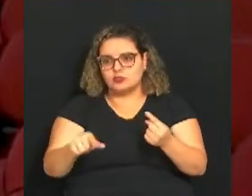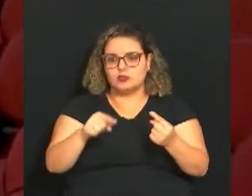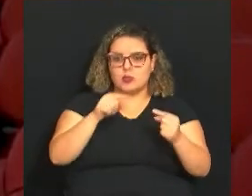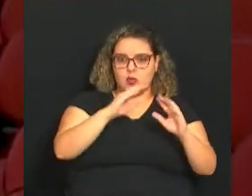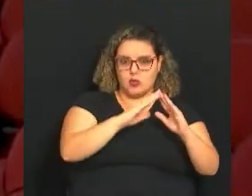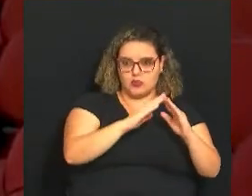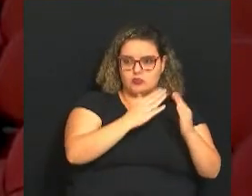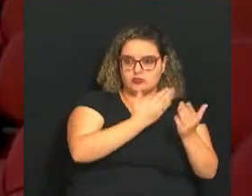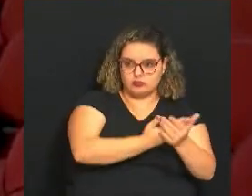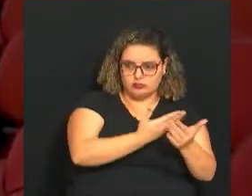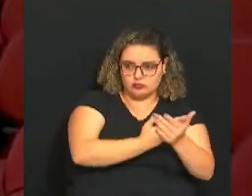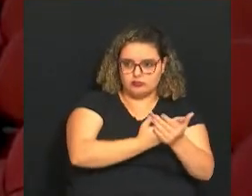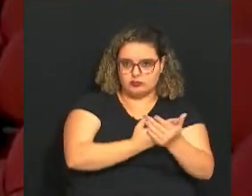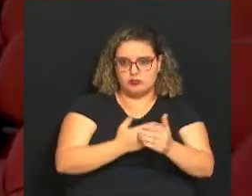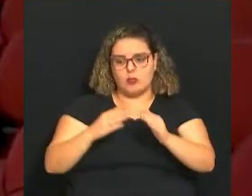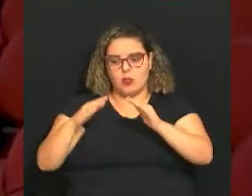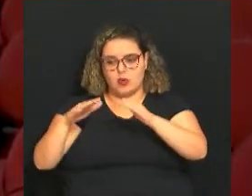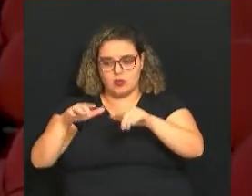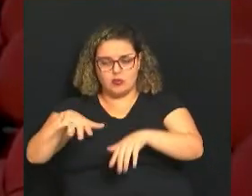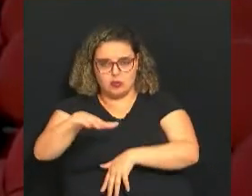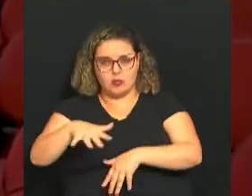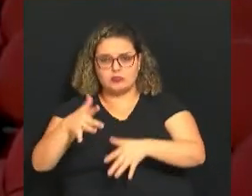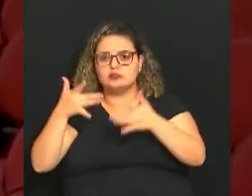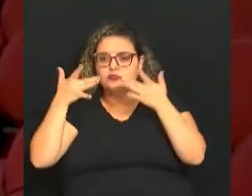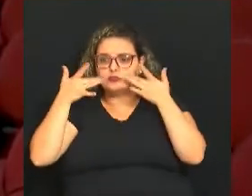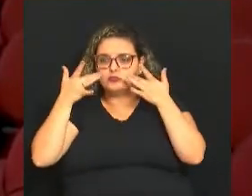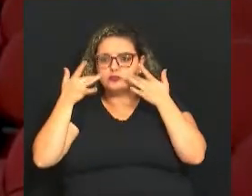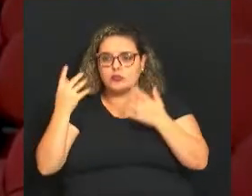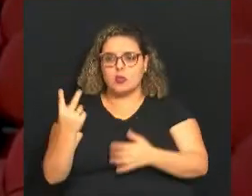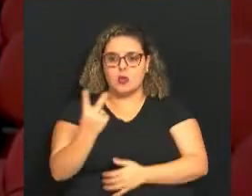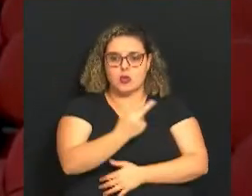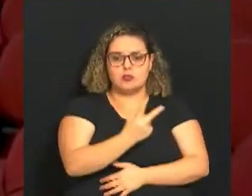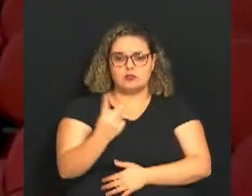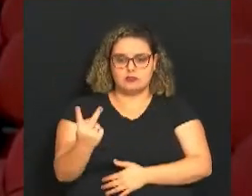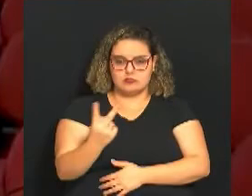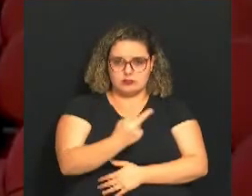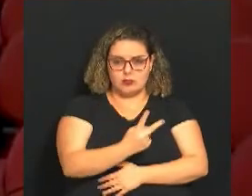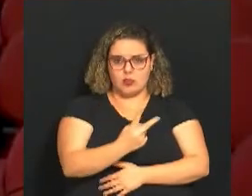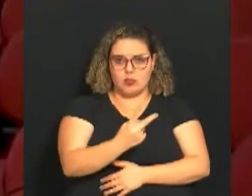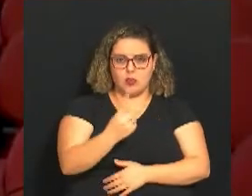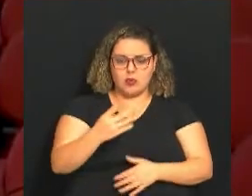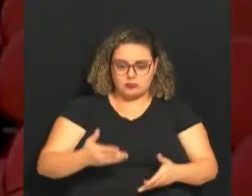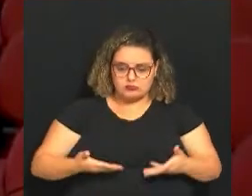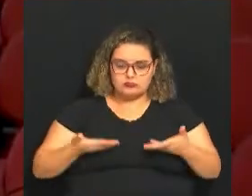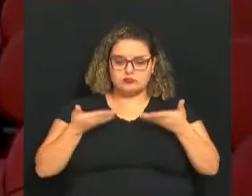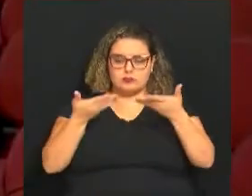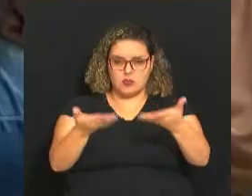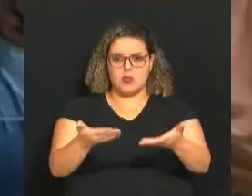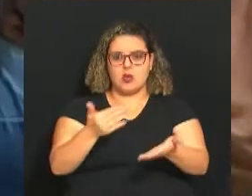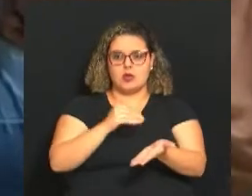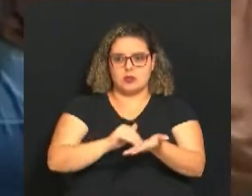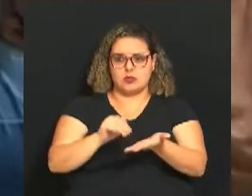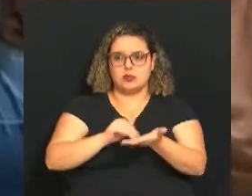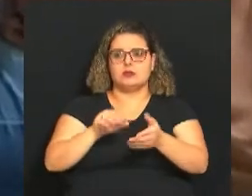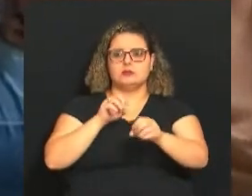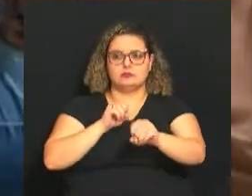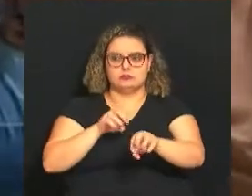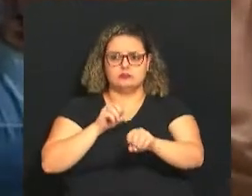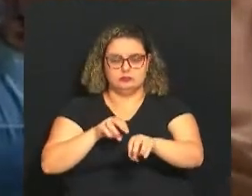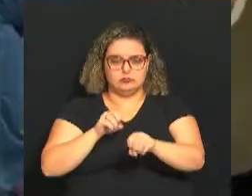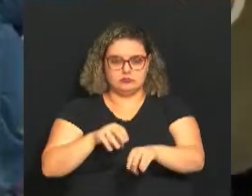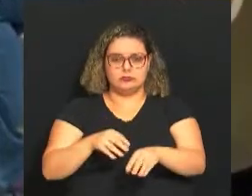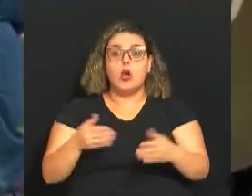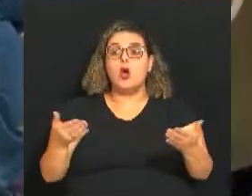escola, outro um teatro. E tudo isso será colocado a serviço da educação de Campinas. Hoje, a